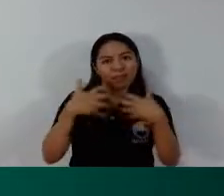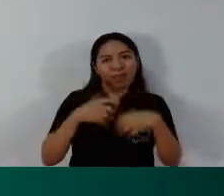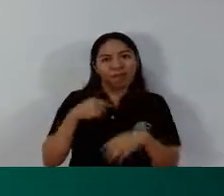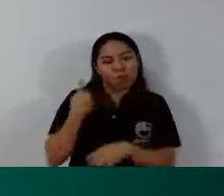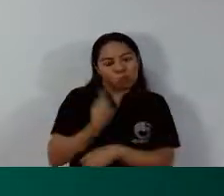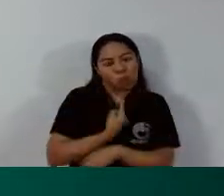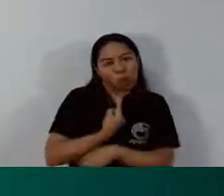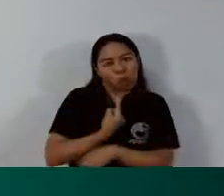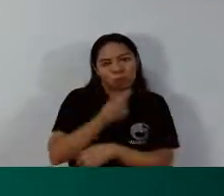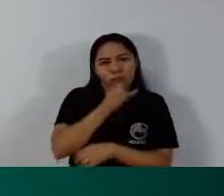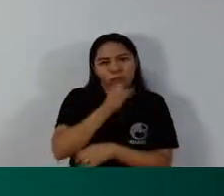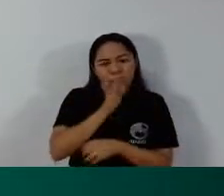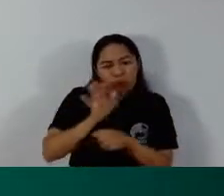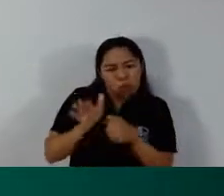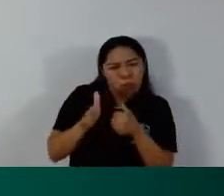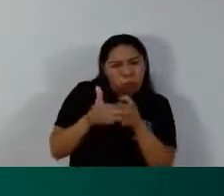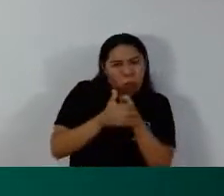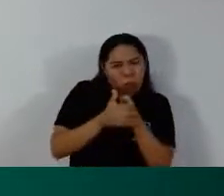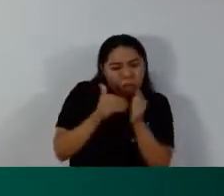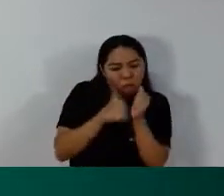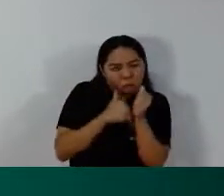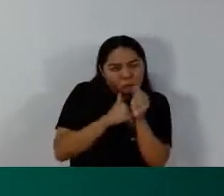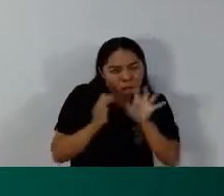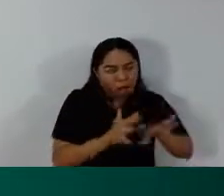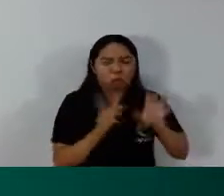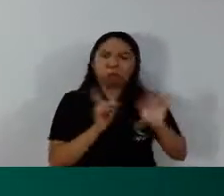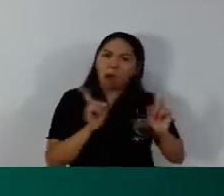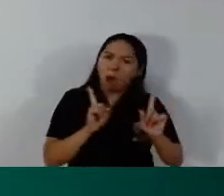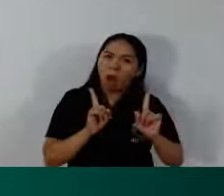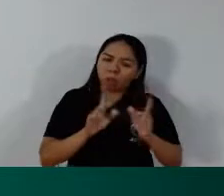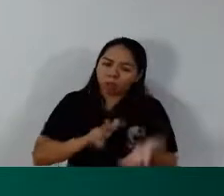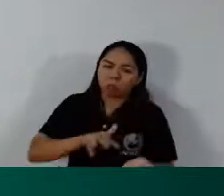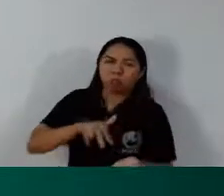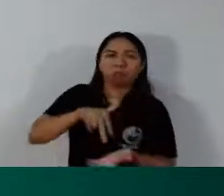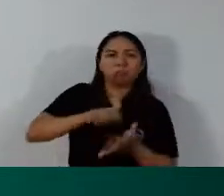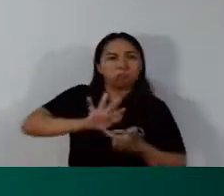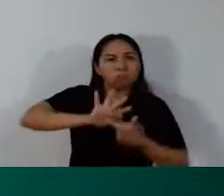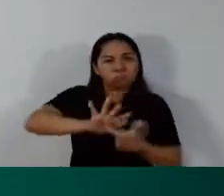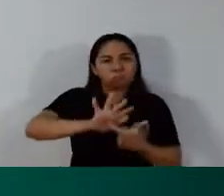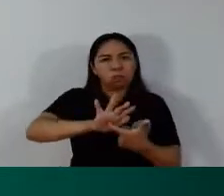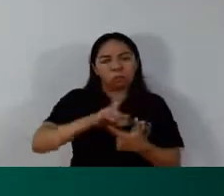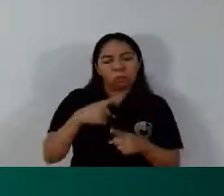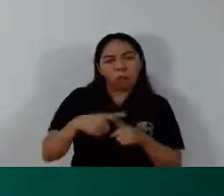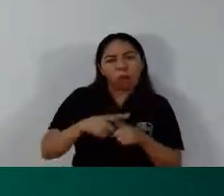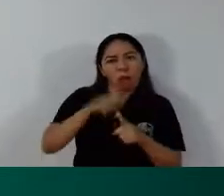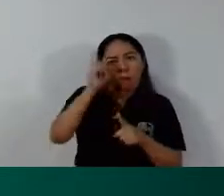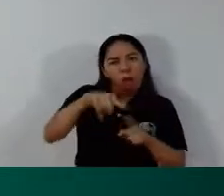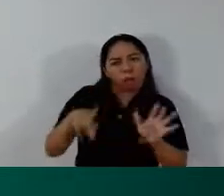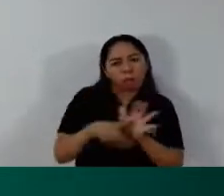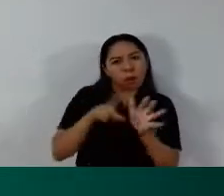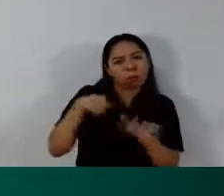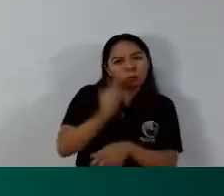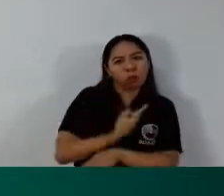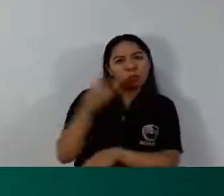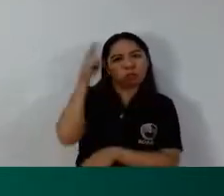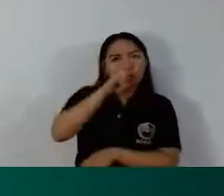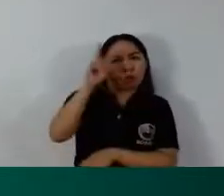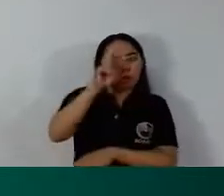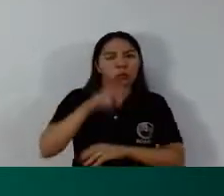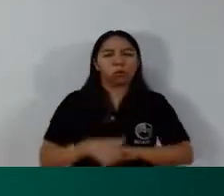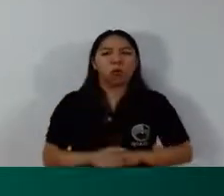deve esconder não tem a ver com a nossa história né por outro lado a gente acaba vivendo uma expansão